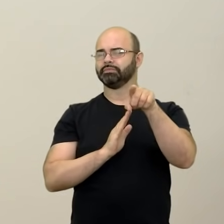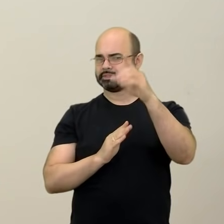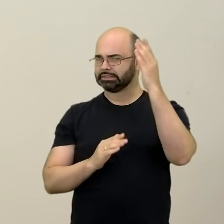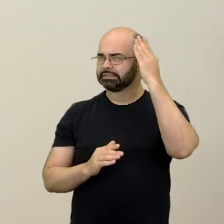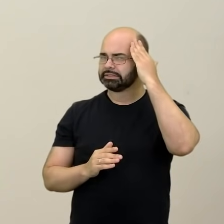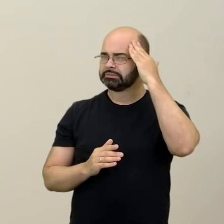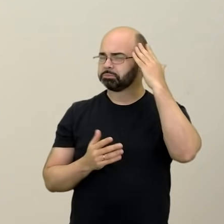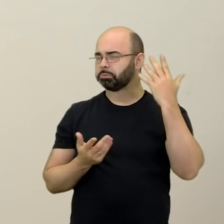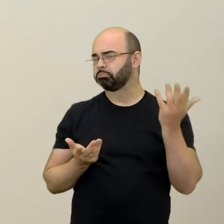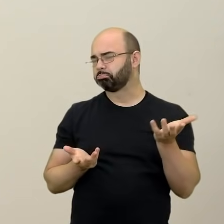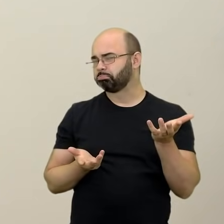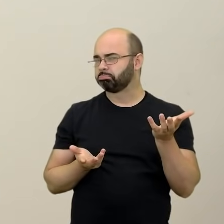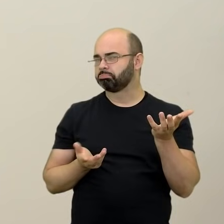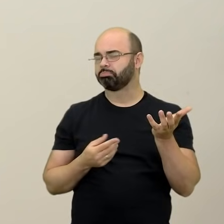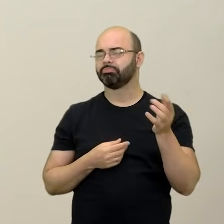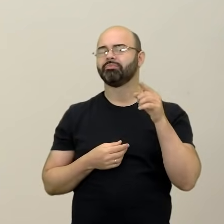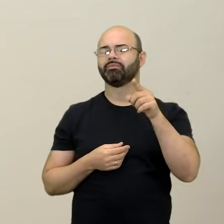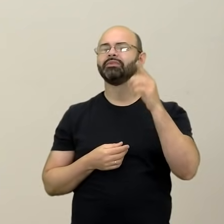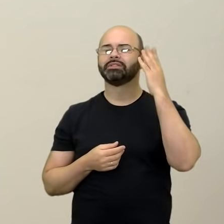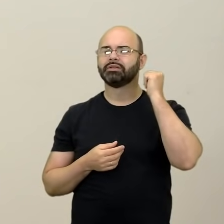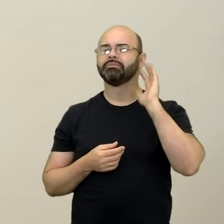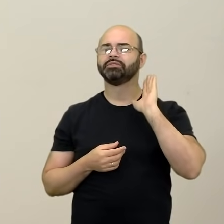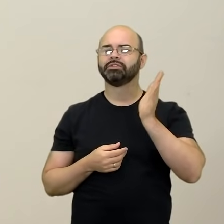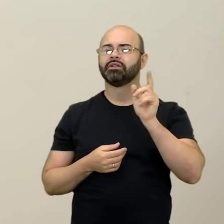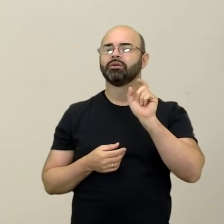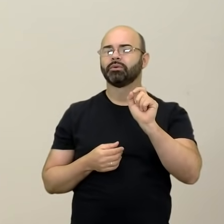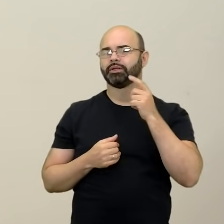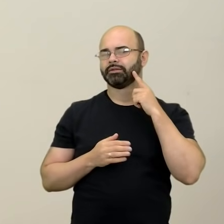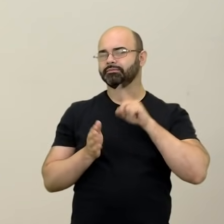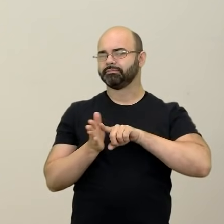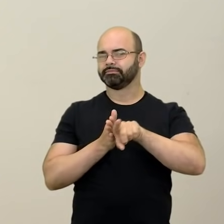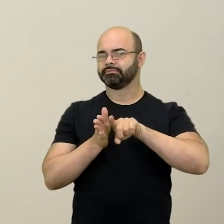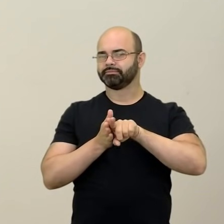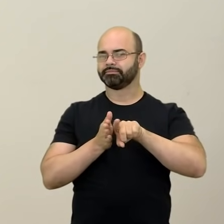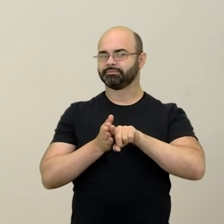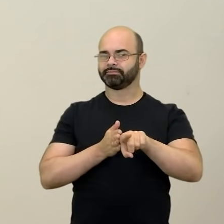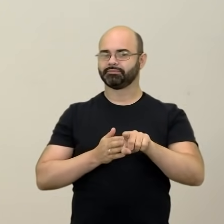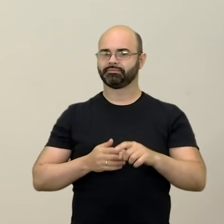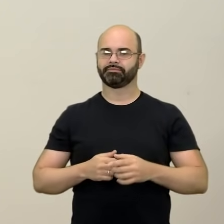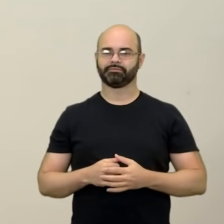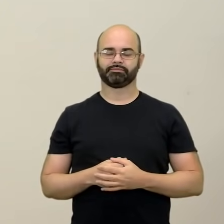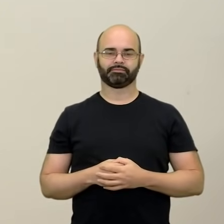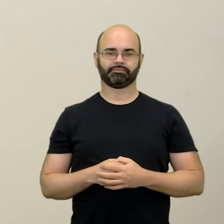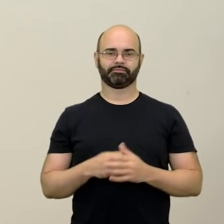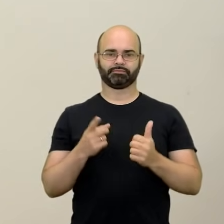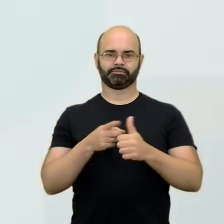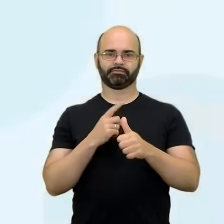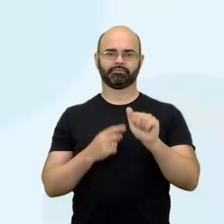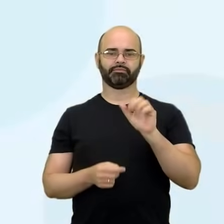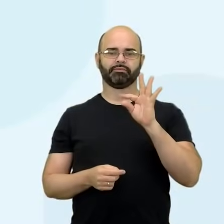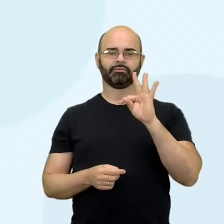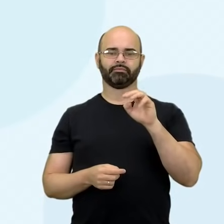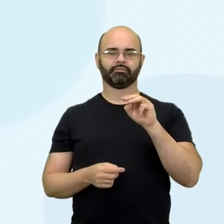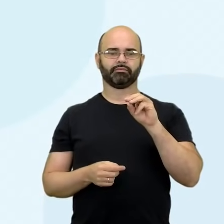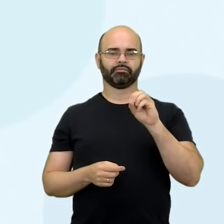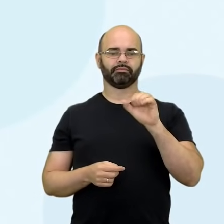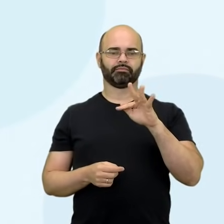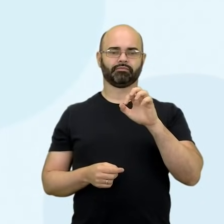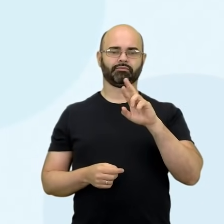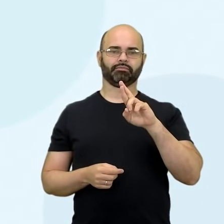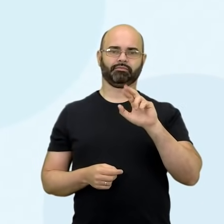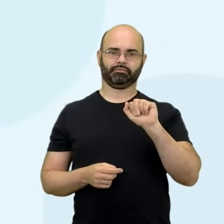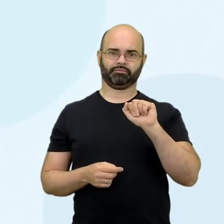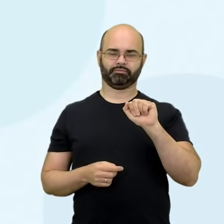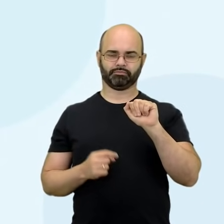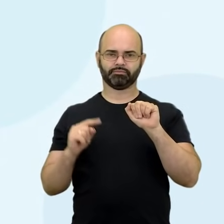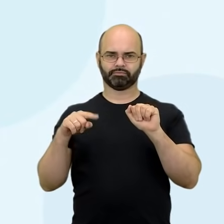saber entendeu o que você já sabe E aí eu quero saber o seguinte ó atmosfera vai aparecer Já já